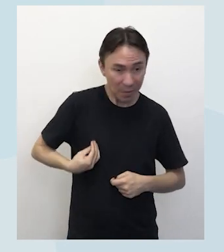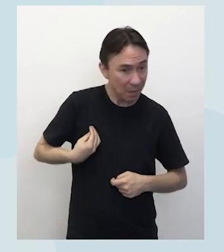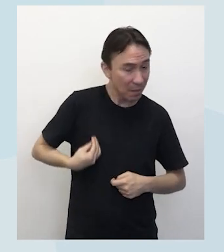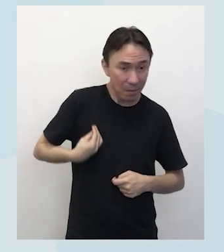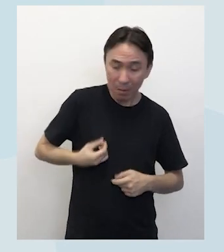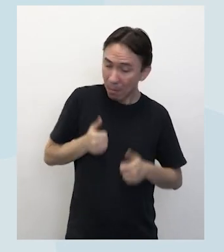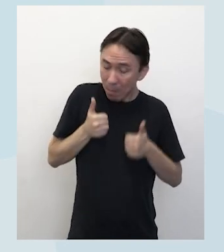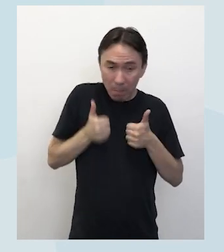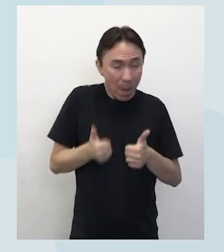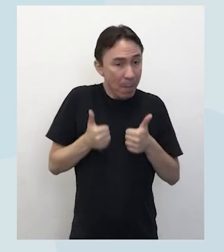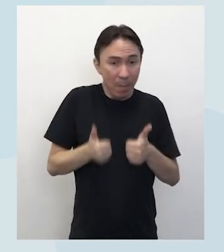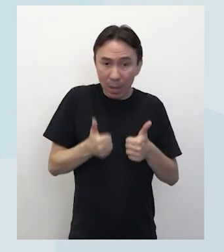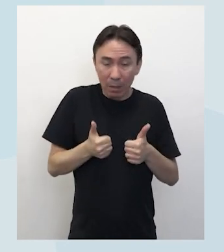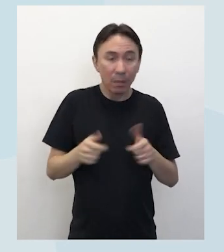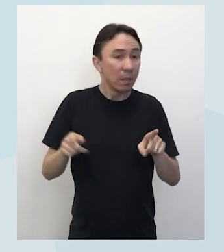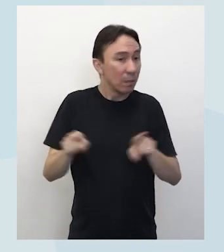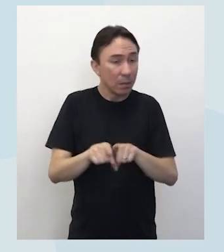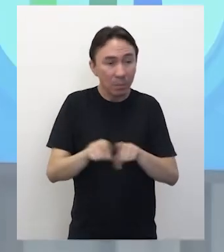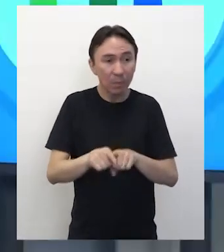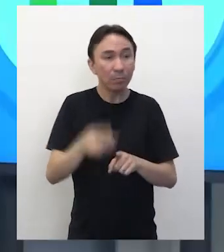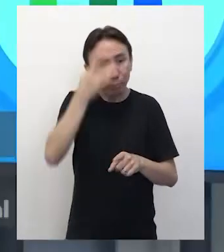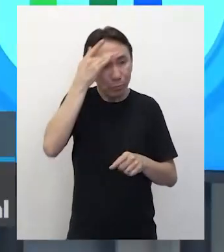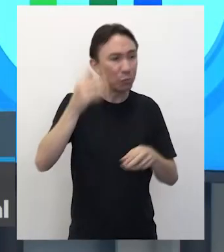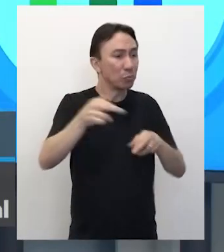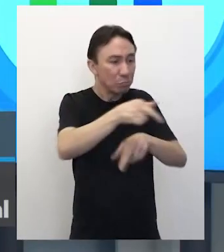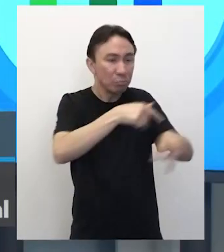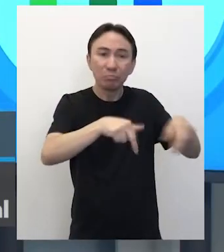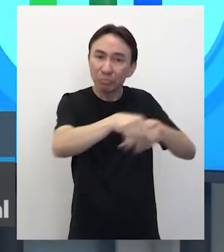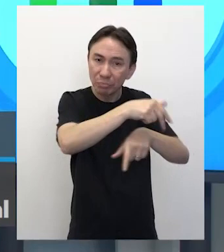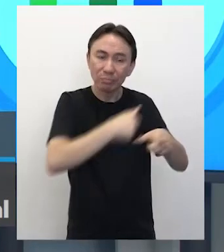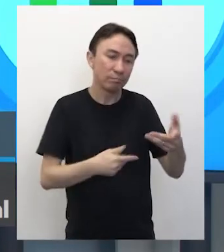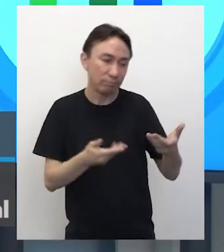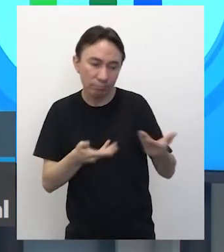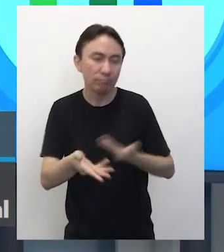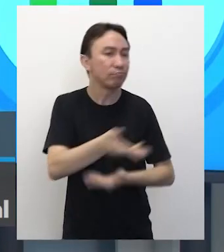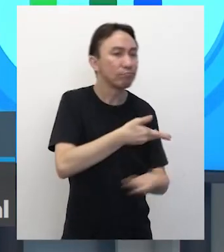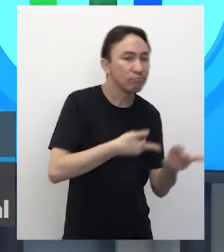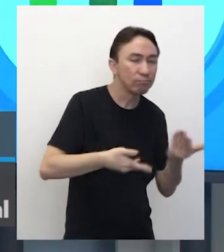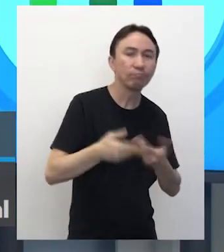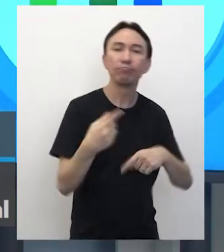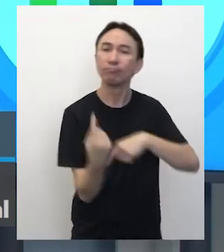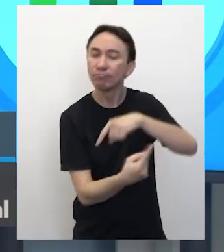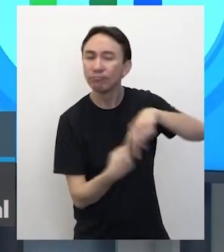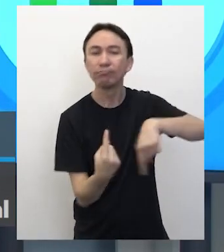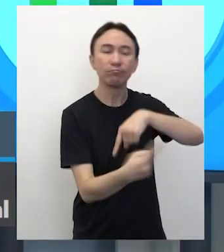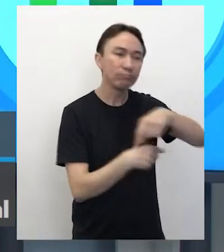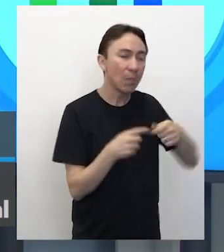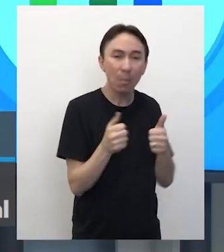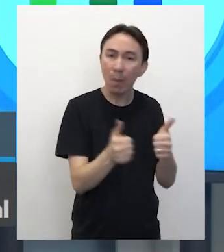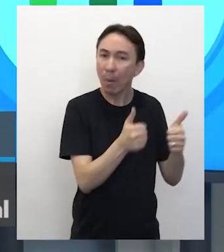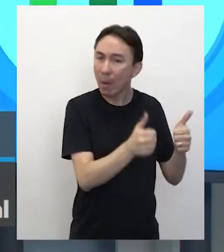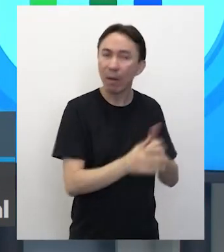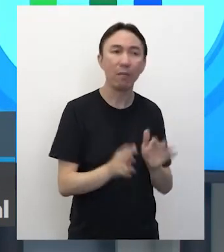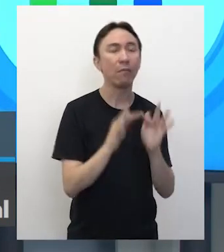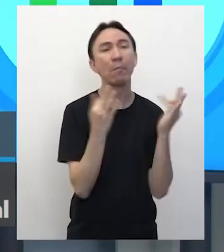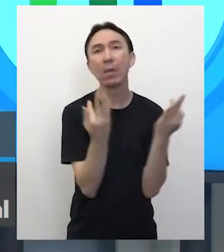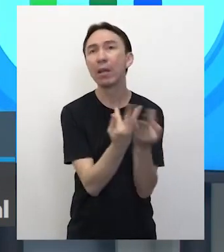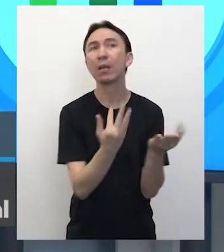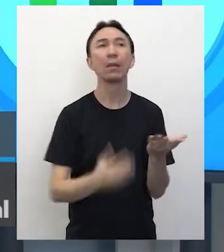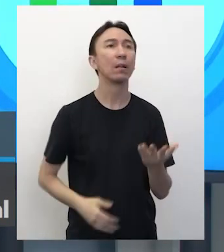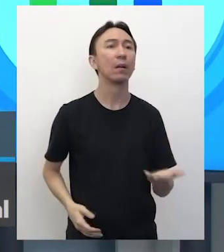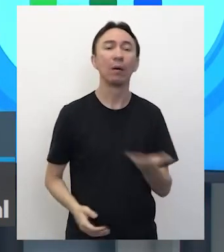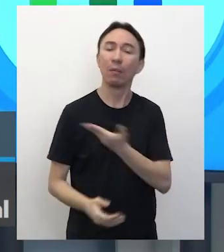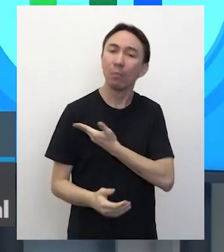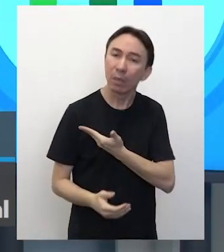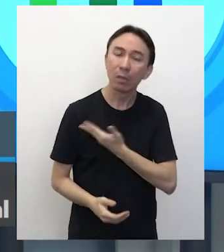melhor também com os indivíduos que estão à nossa volta, como a nossa família, os nossos colegas, os